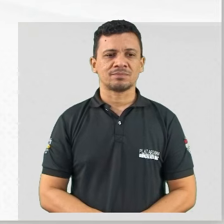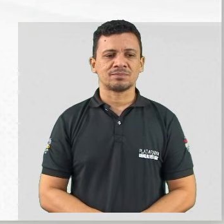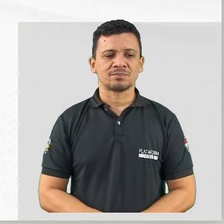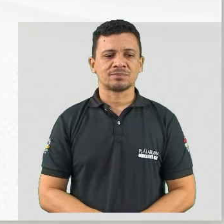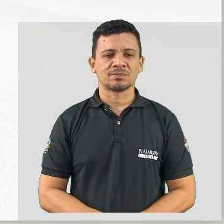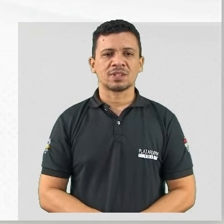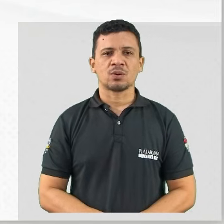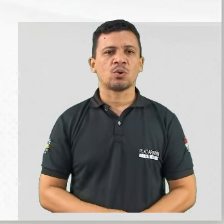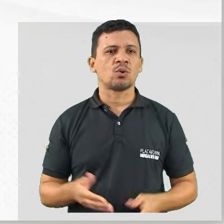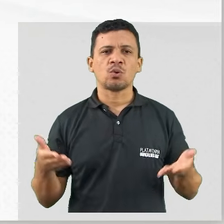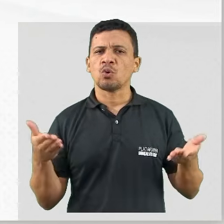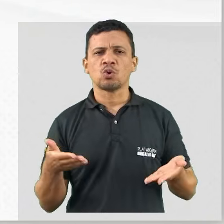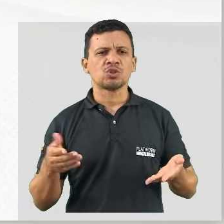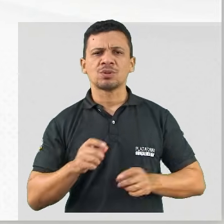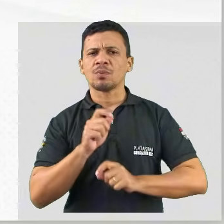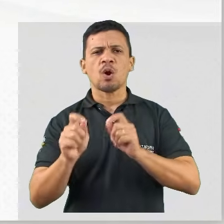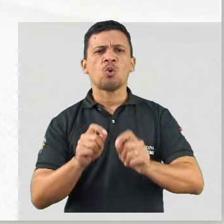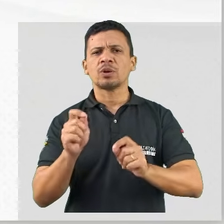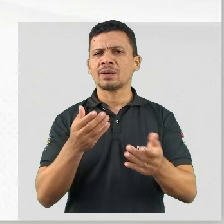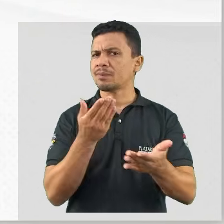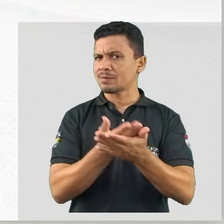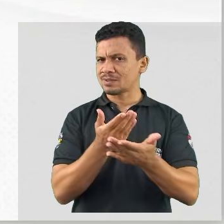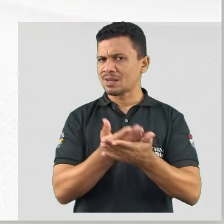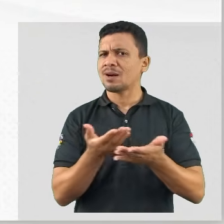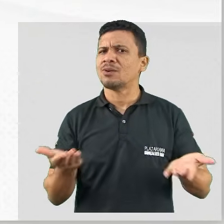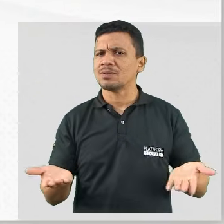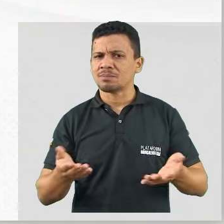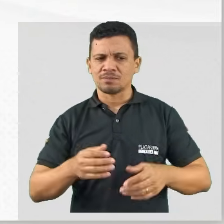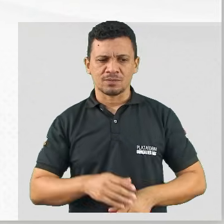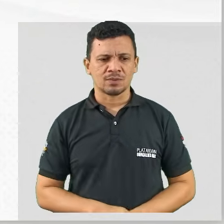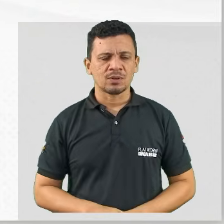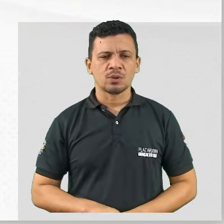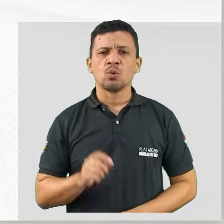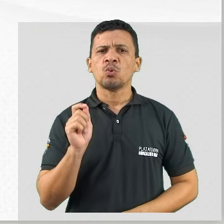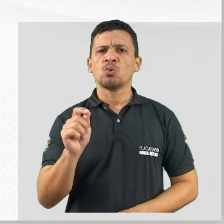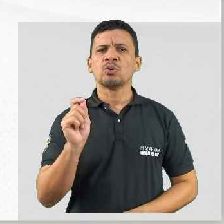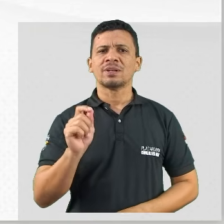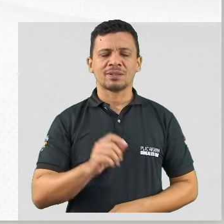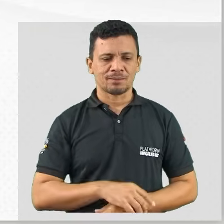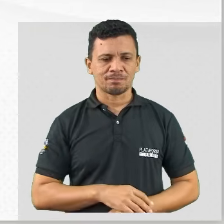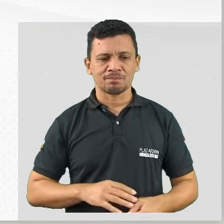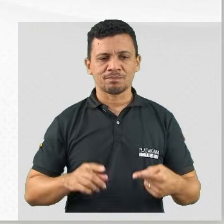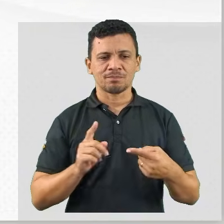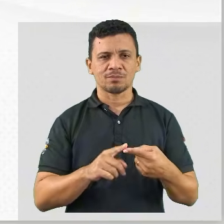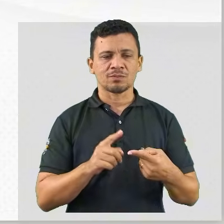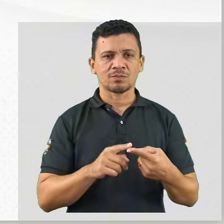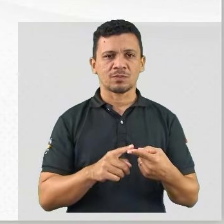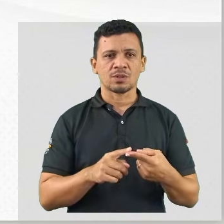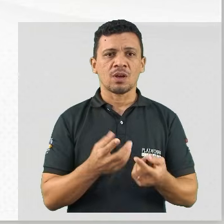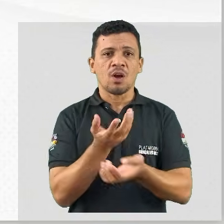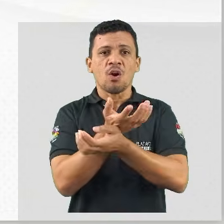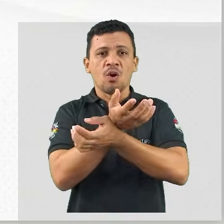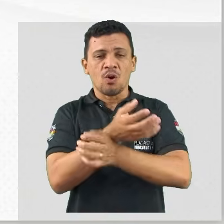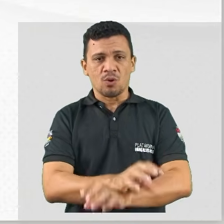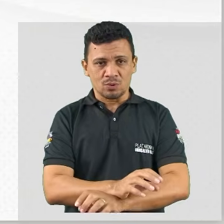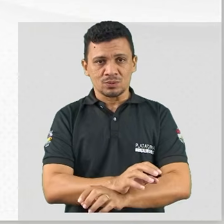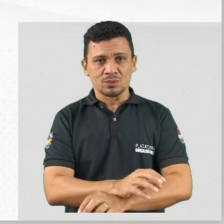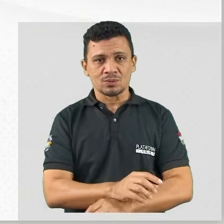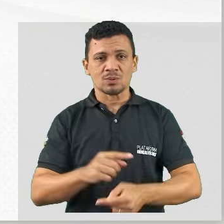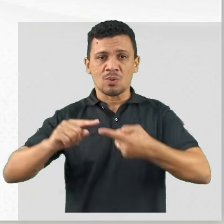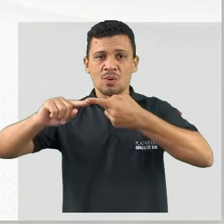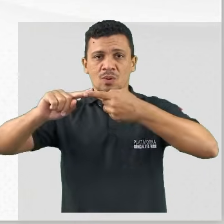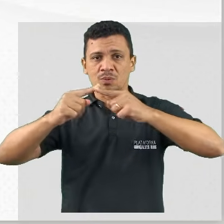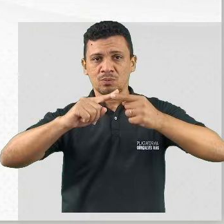A gente vai saber, tá, nessa aula, o que são, né, os ossos, músculos e articulações,